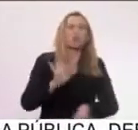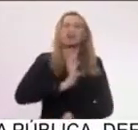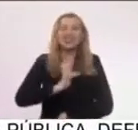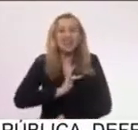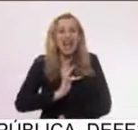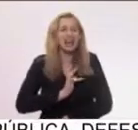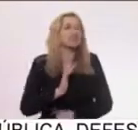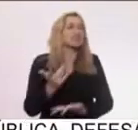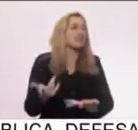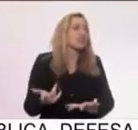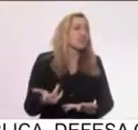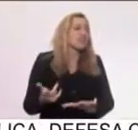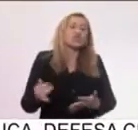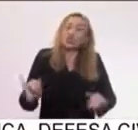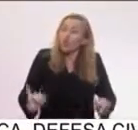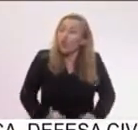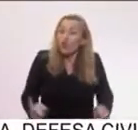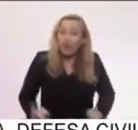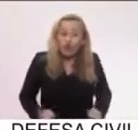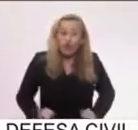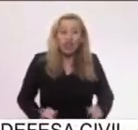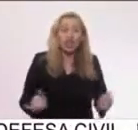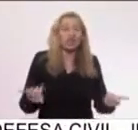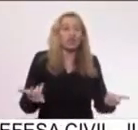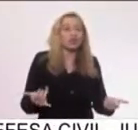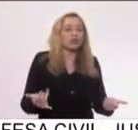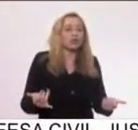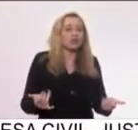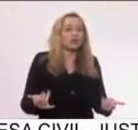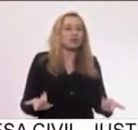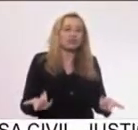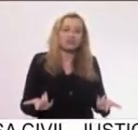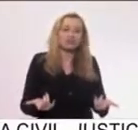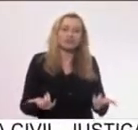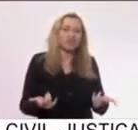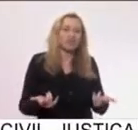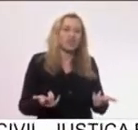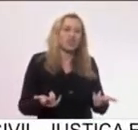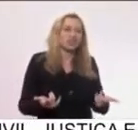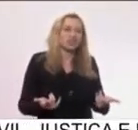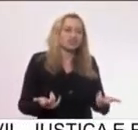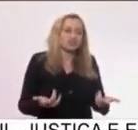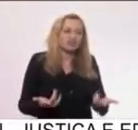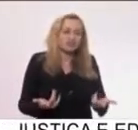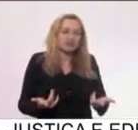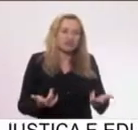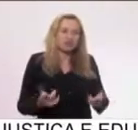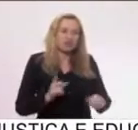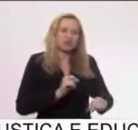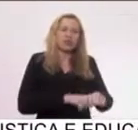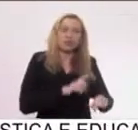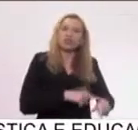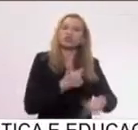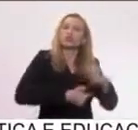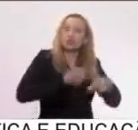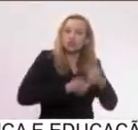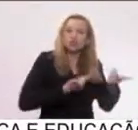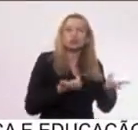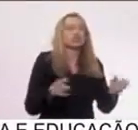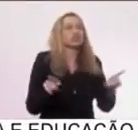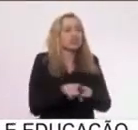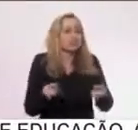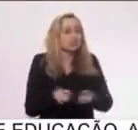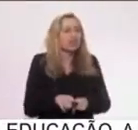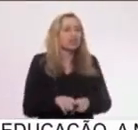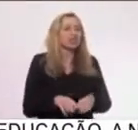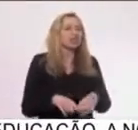que sofreram algum dano físico, moral, em combate, e tem aqui o